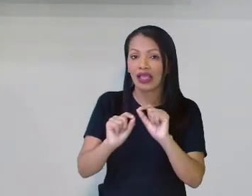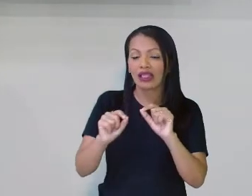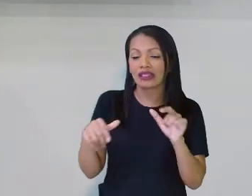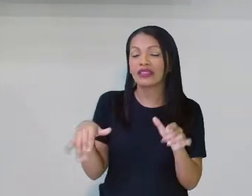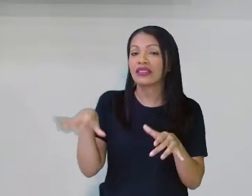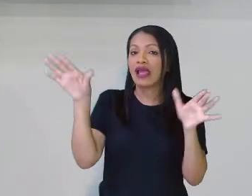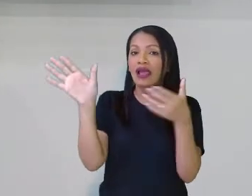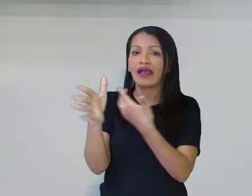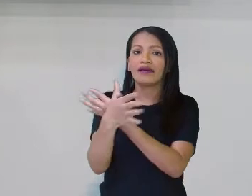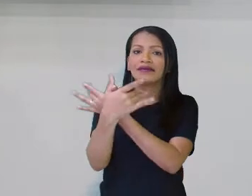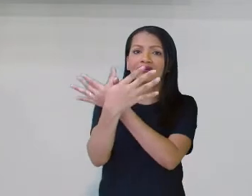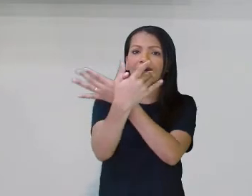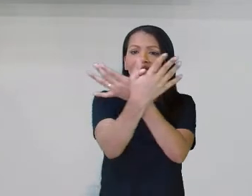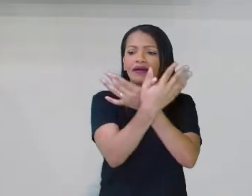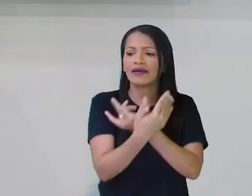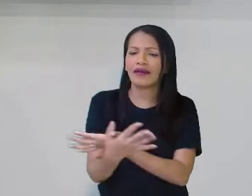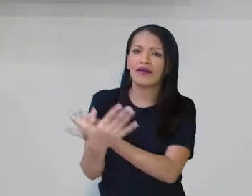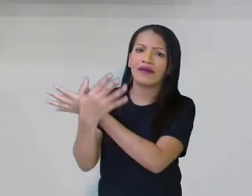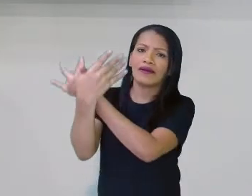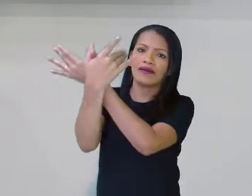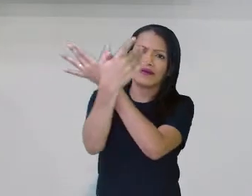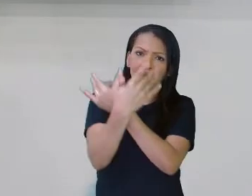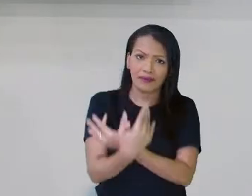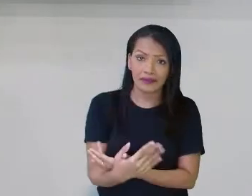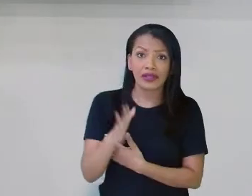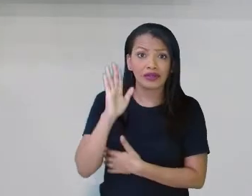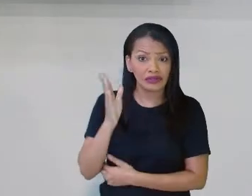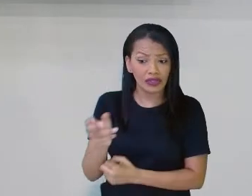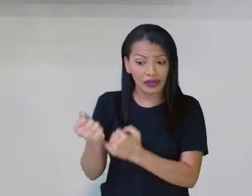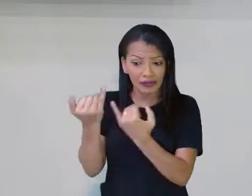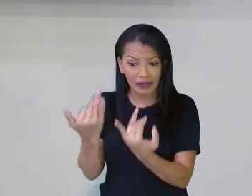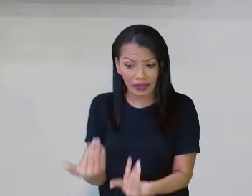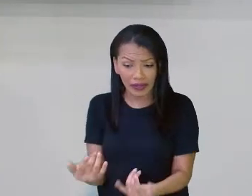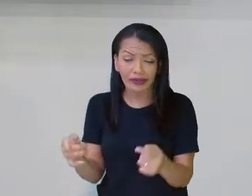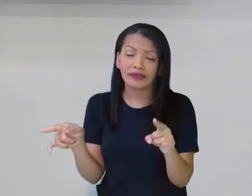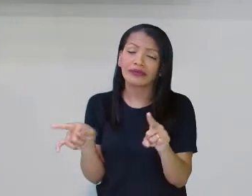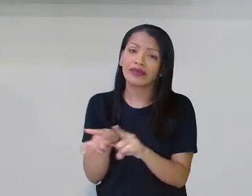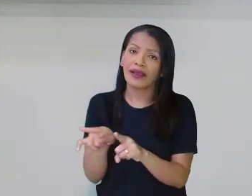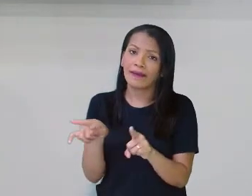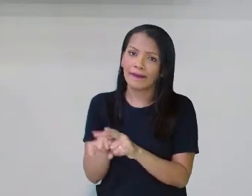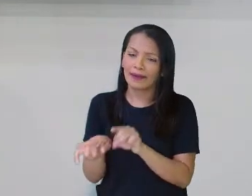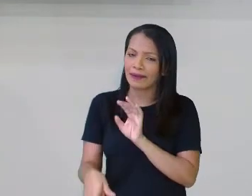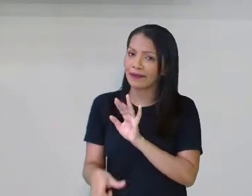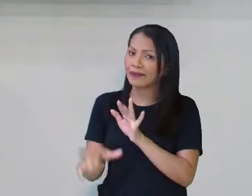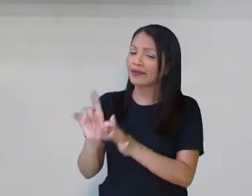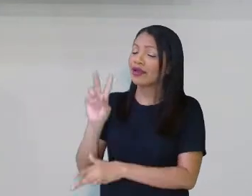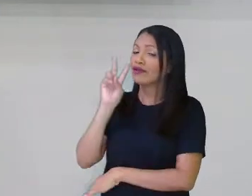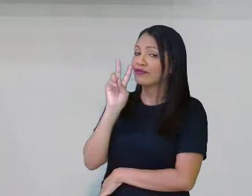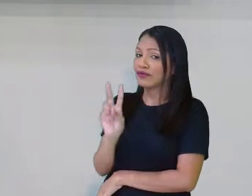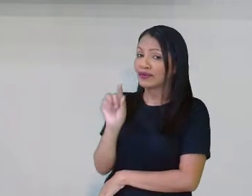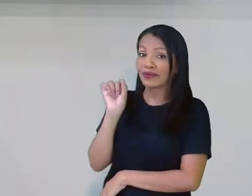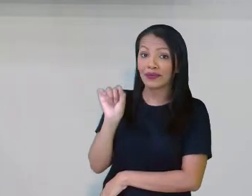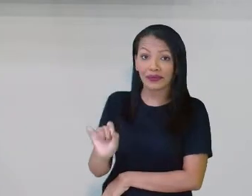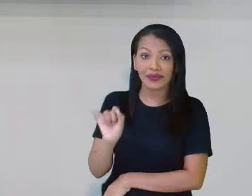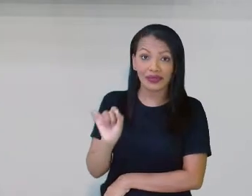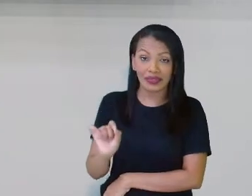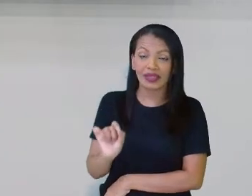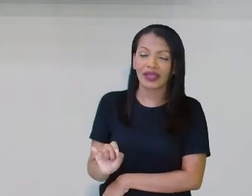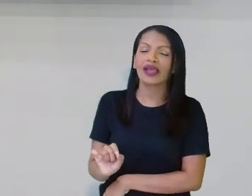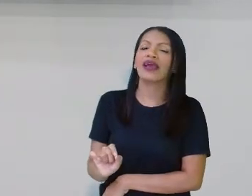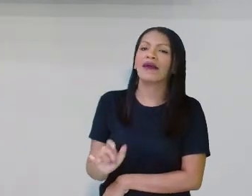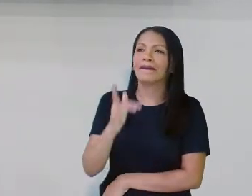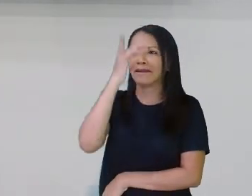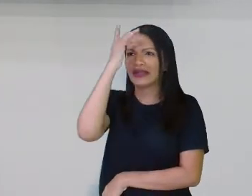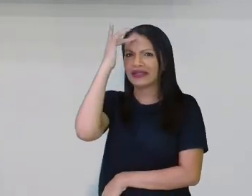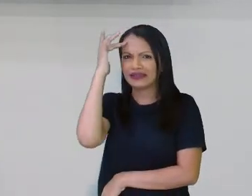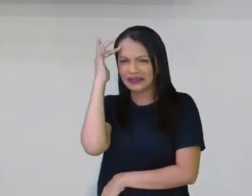passada, sabe, porque nós já falamos sobre isso também. Tá? A gente viu que quem herdou, né,